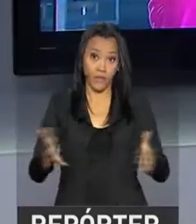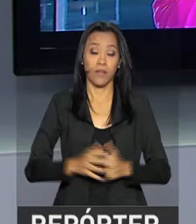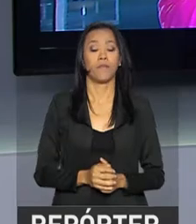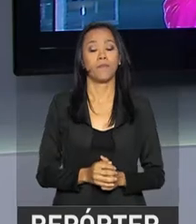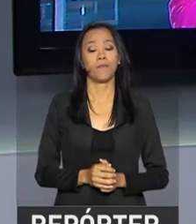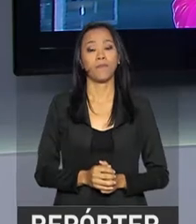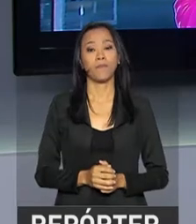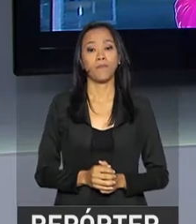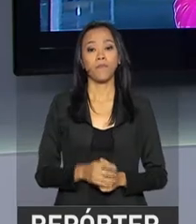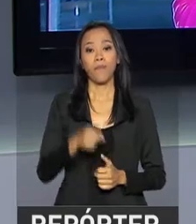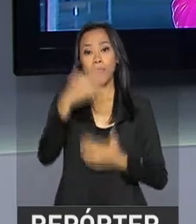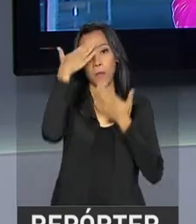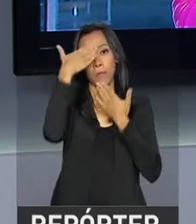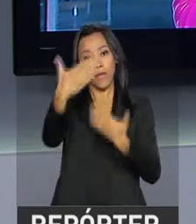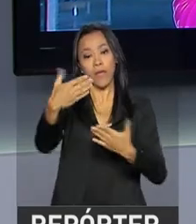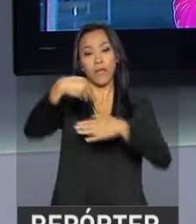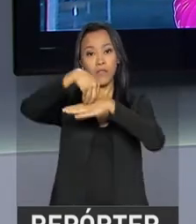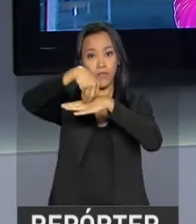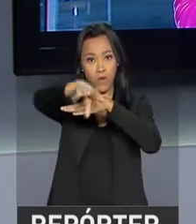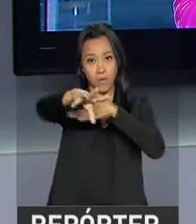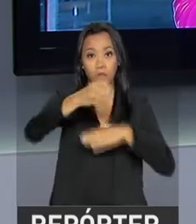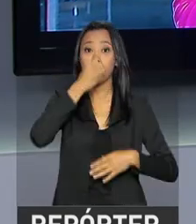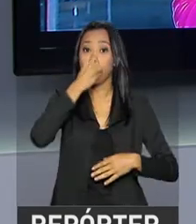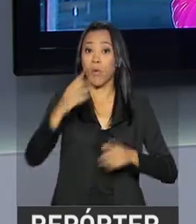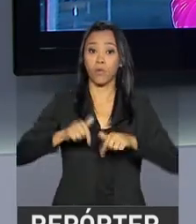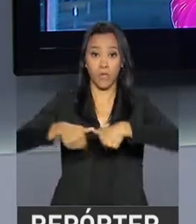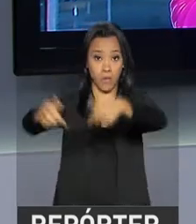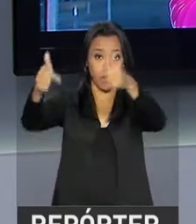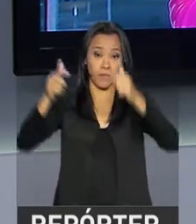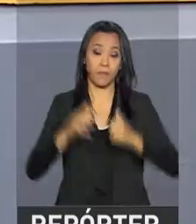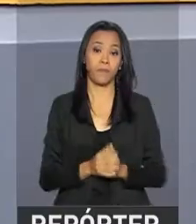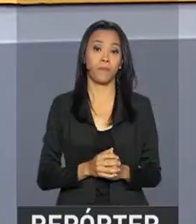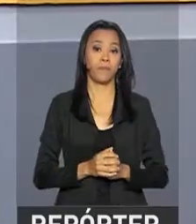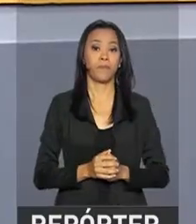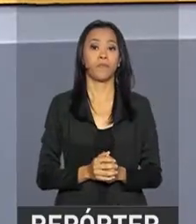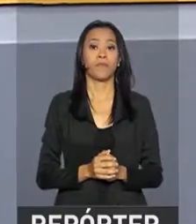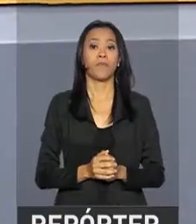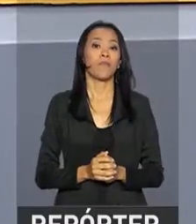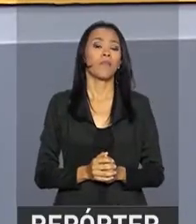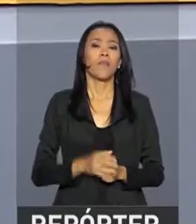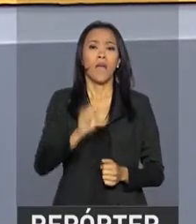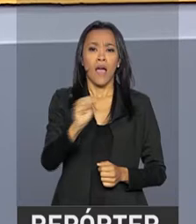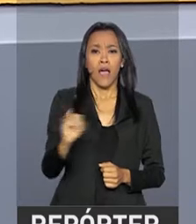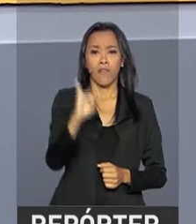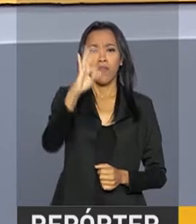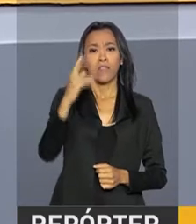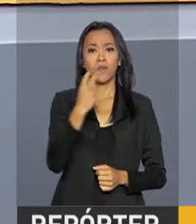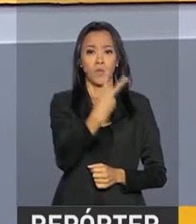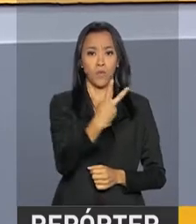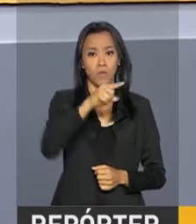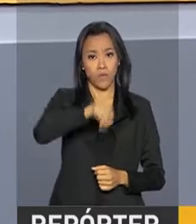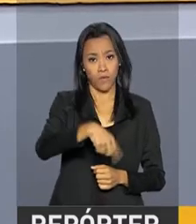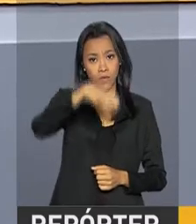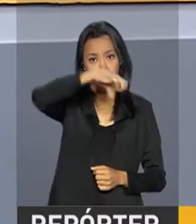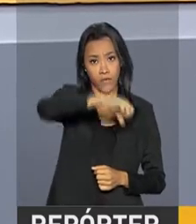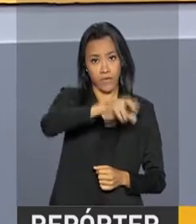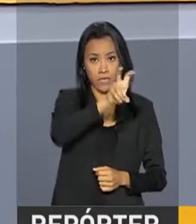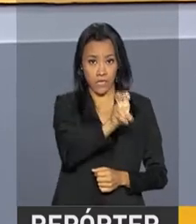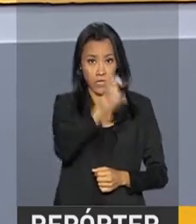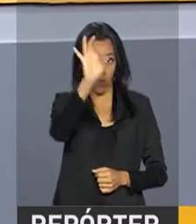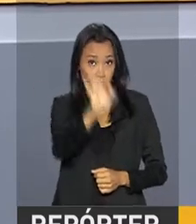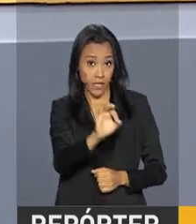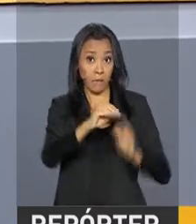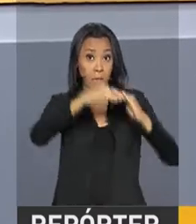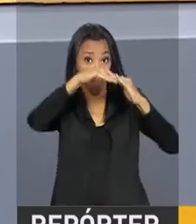isso muito obrigada mara pelas suas informações no trabalho pra você a inflação de 2,95 por cento a